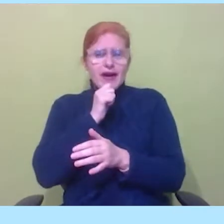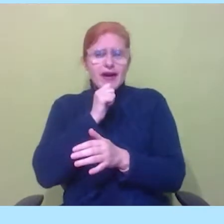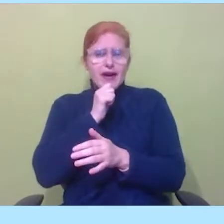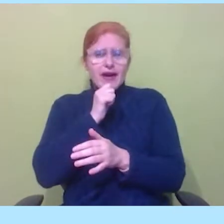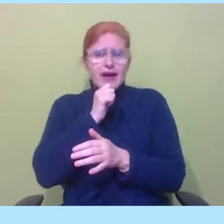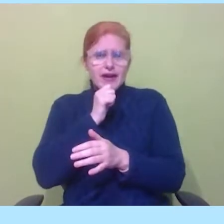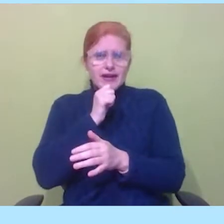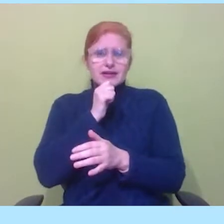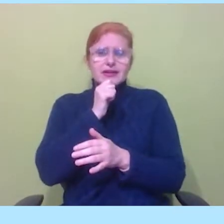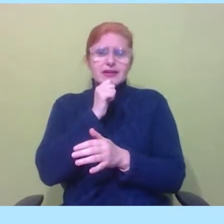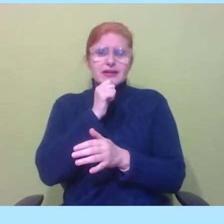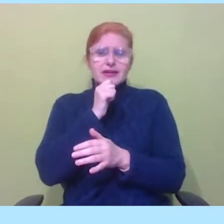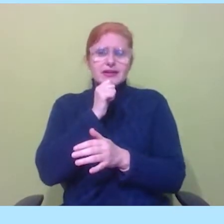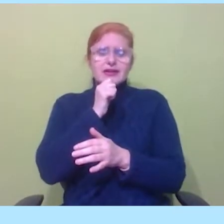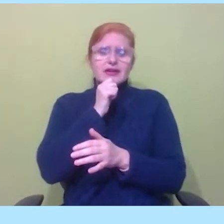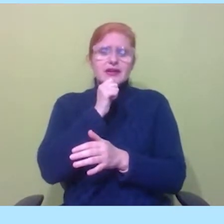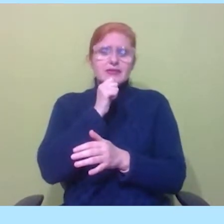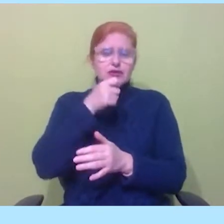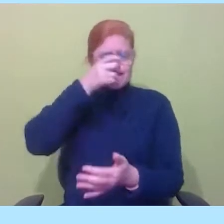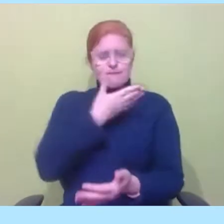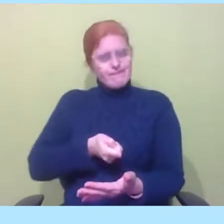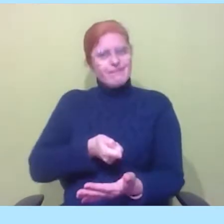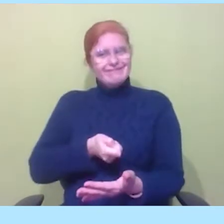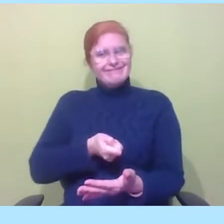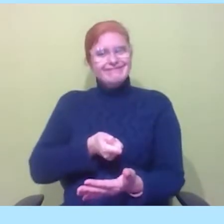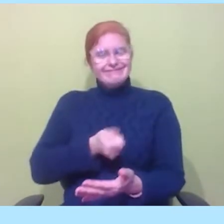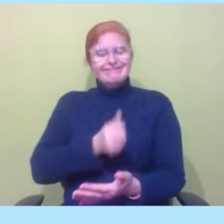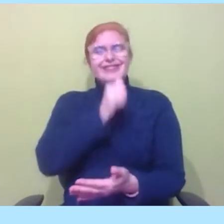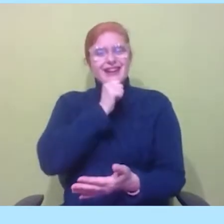numa perspectiva feudalista, né,